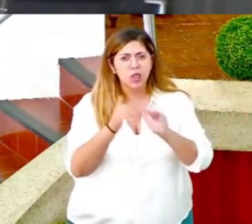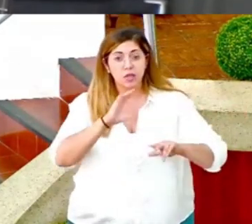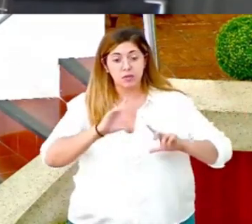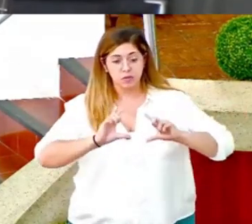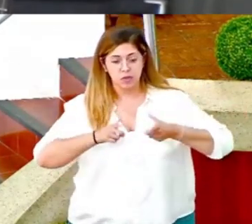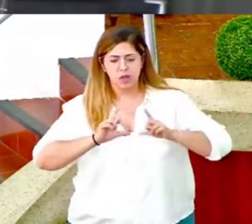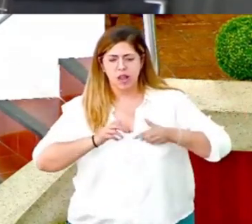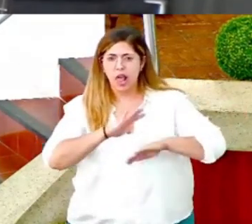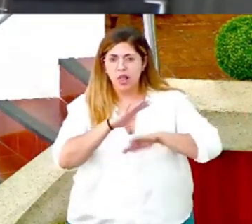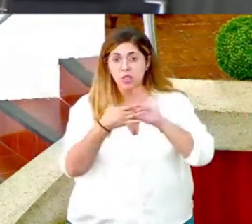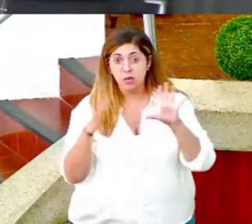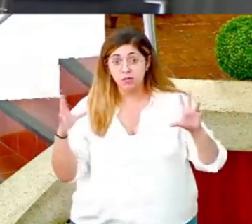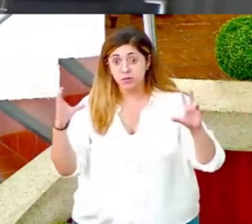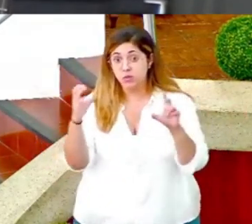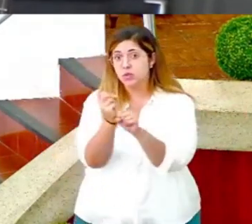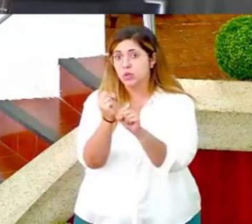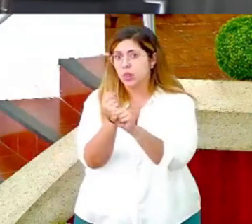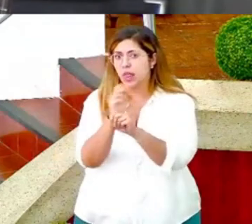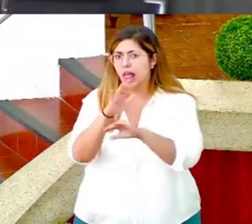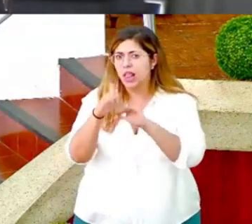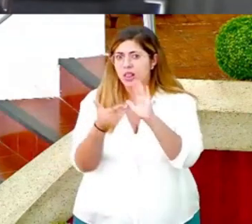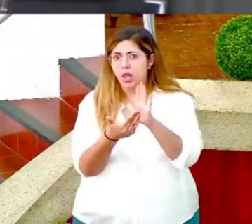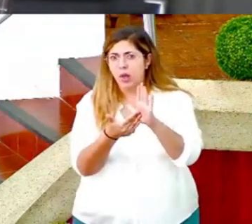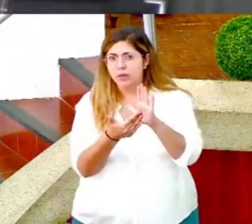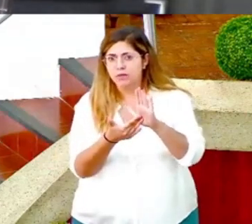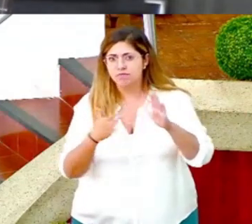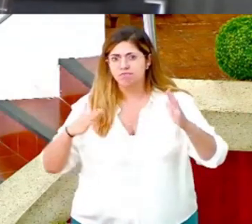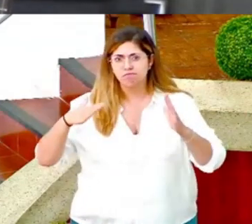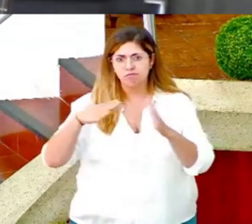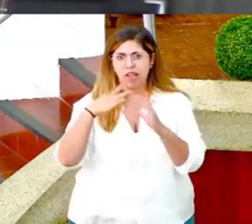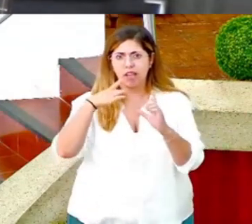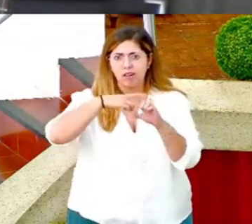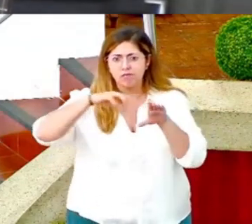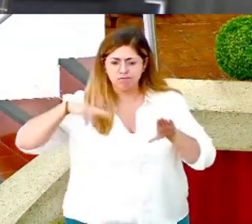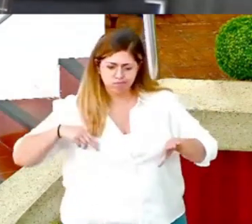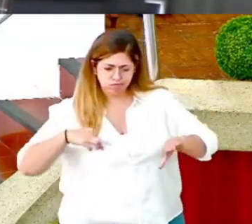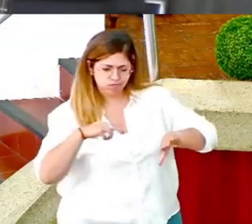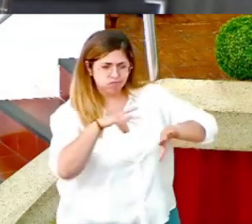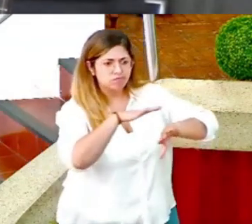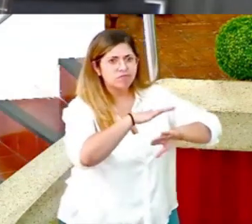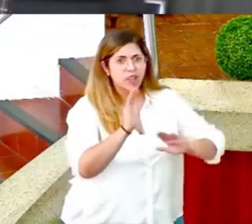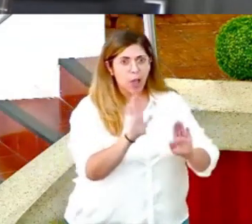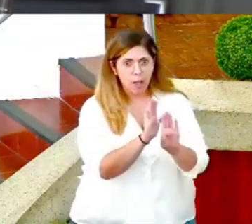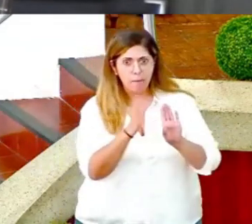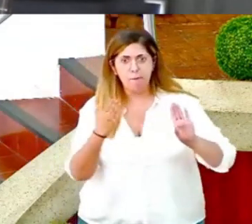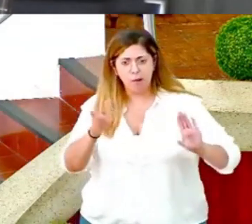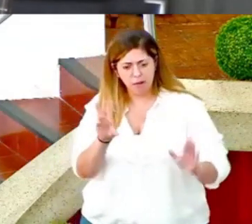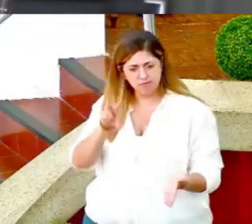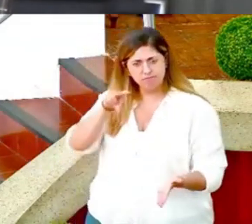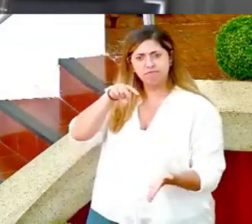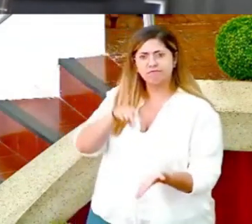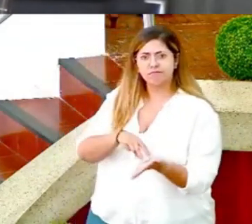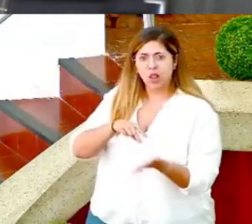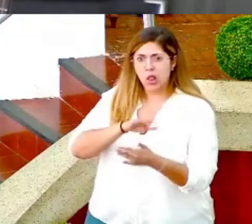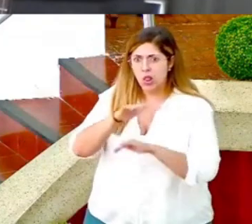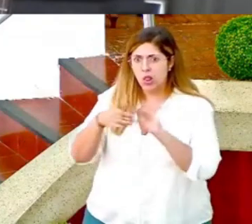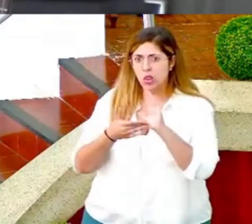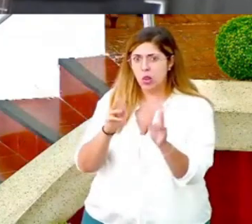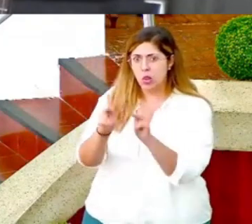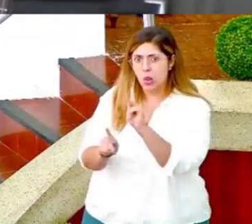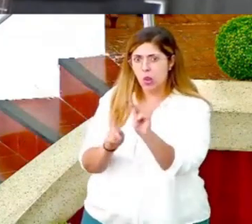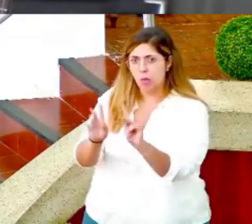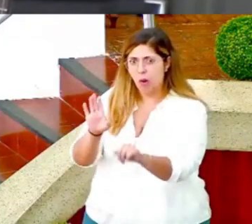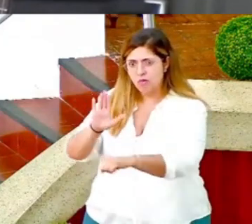ajuntaram a ele. O rei subiu à casa do Senhor, e com ele todos os homens de Judá, todos os moradores de